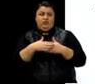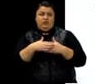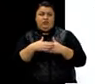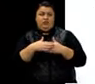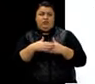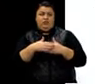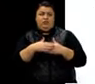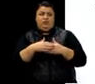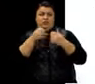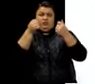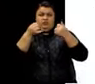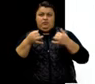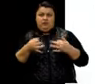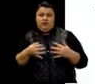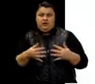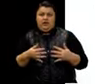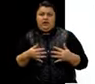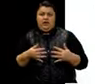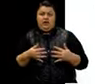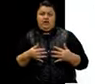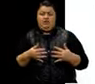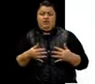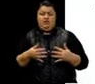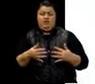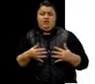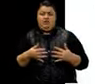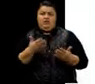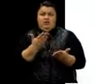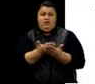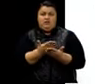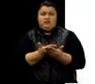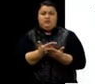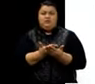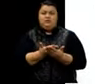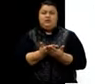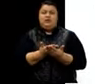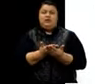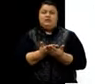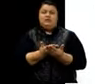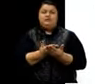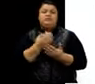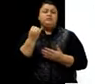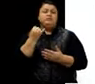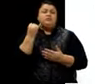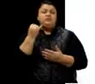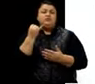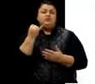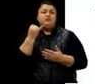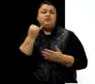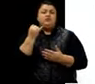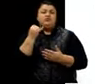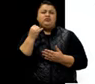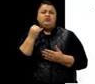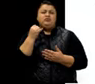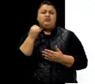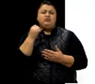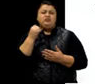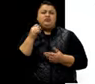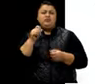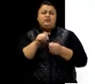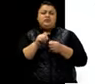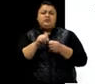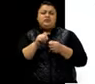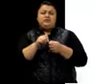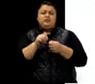aqui. Todas essas funções que foram estudadas, vai ser importante vocês relacionarem